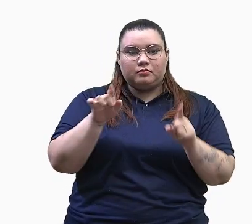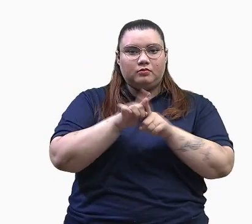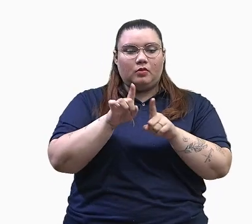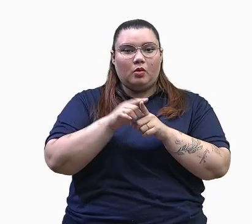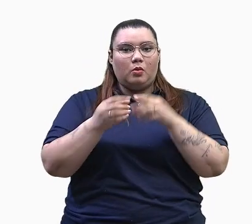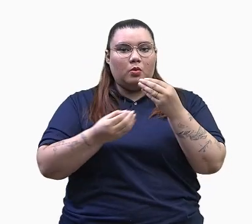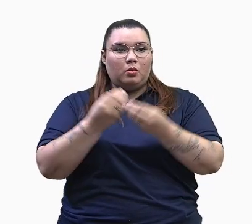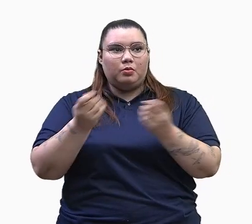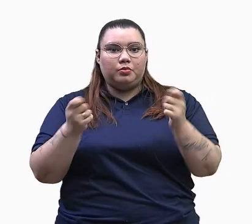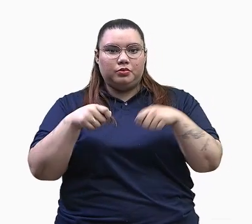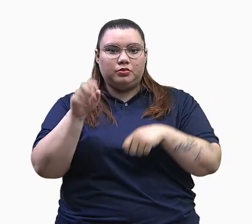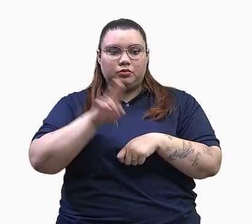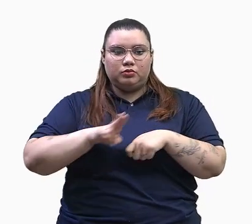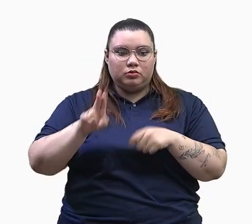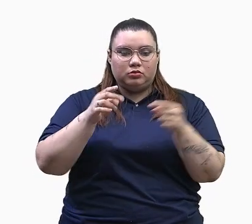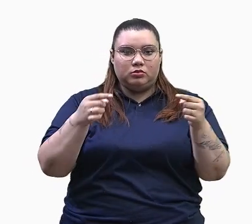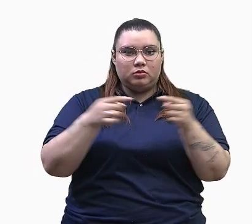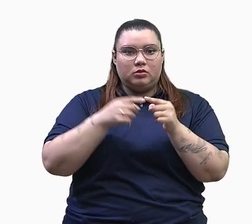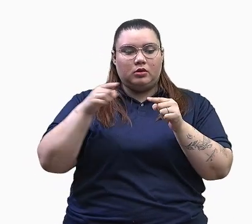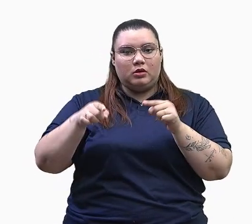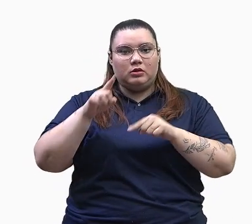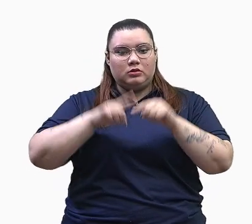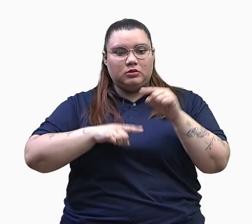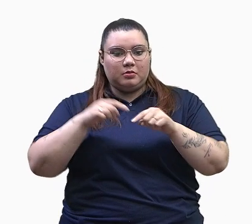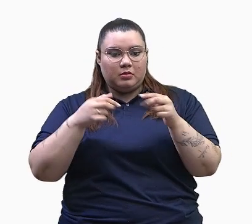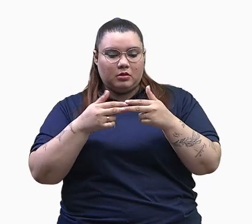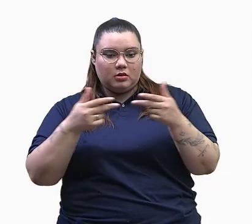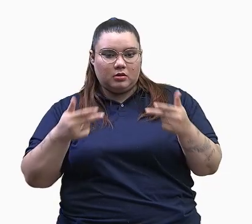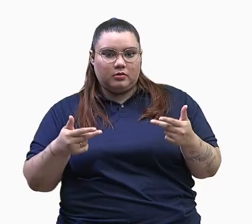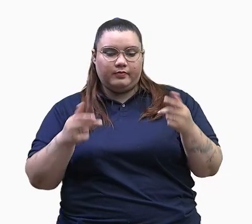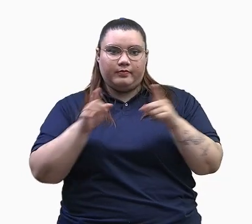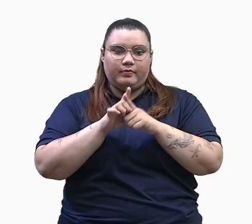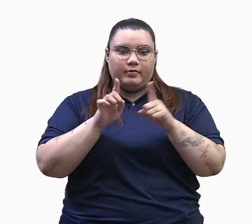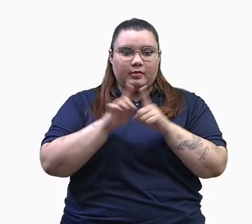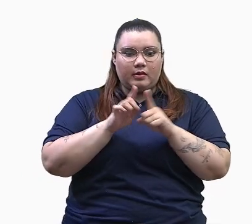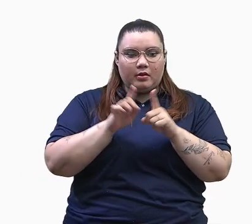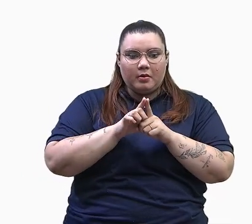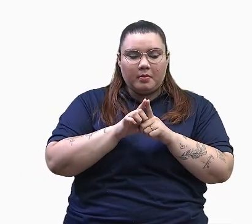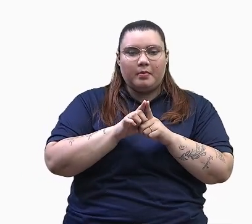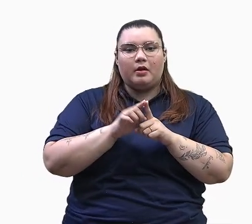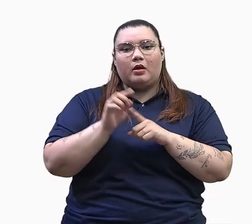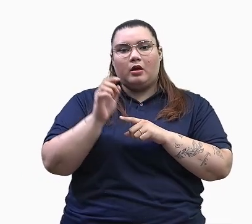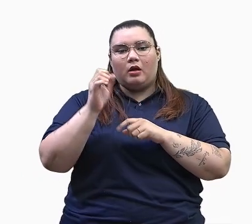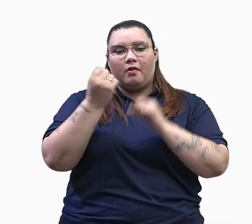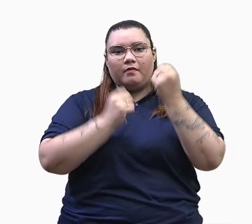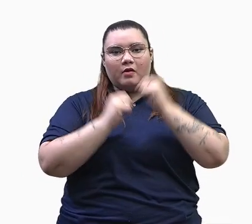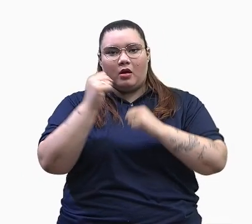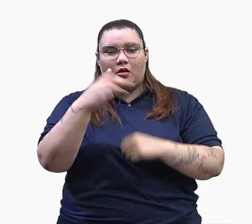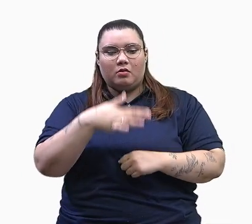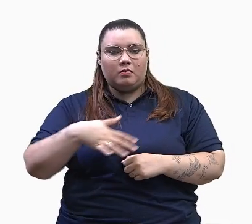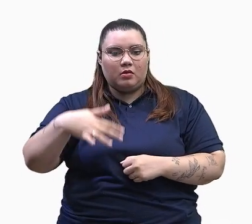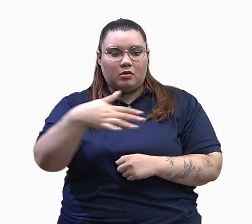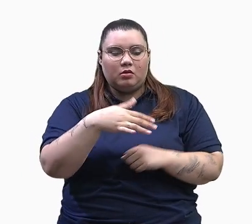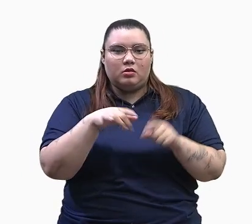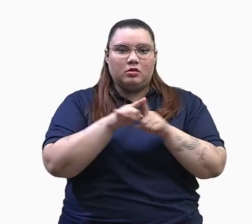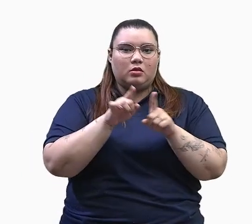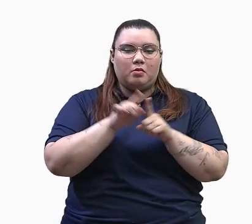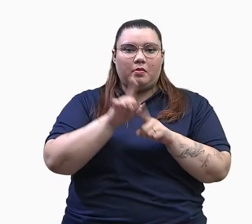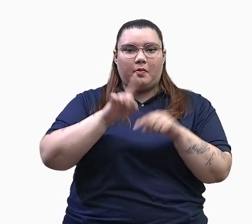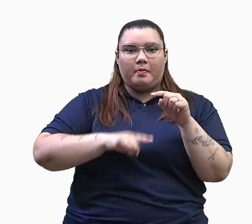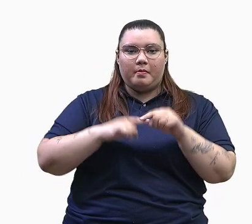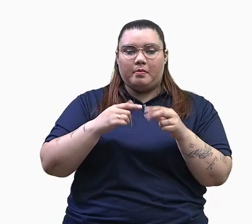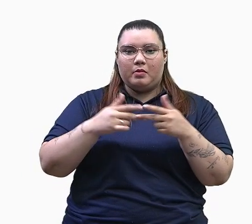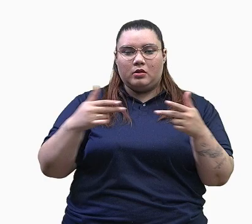ser utilizados a partir dessa matéria-prima, ali na indústria de petroquímicos e também de insumos industrial,